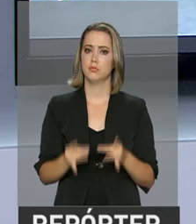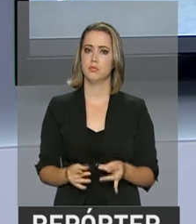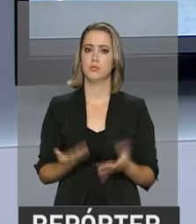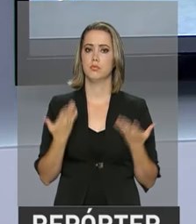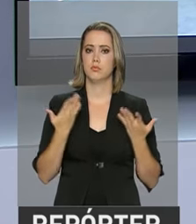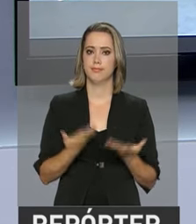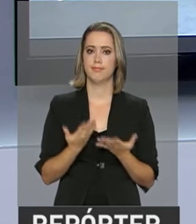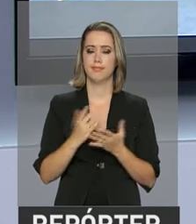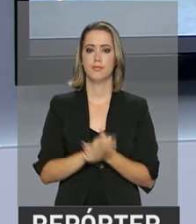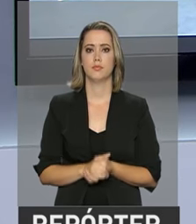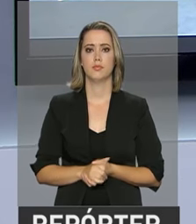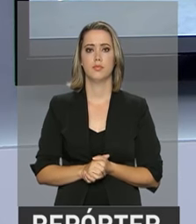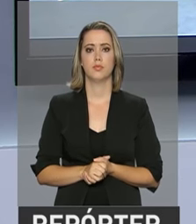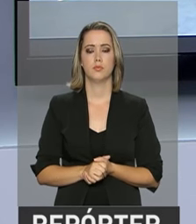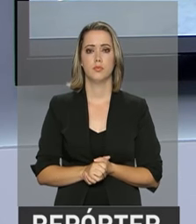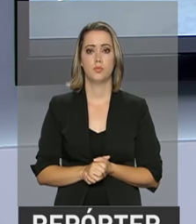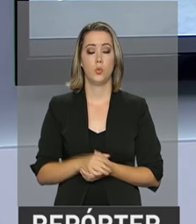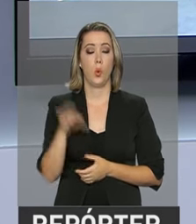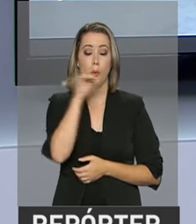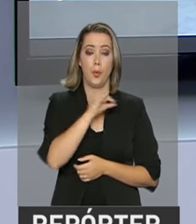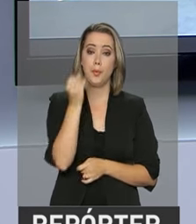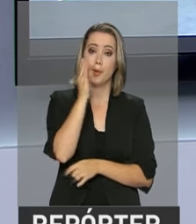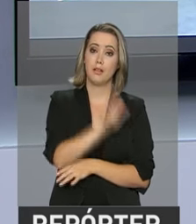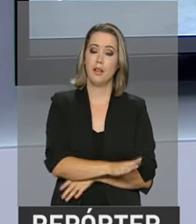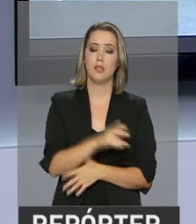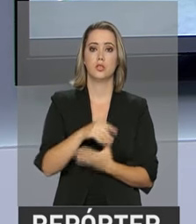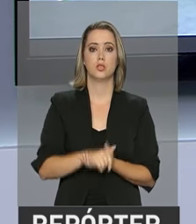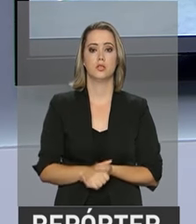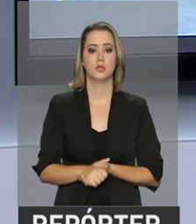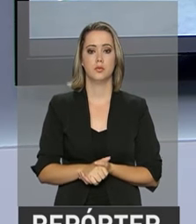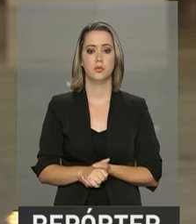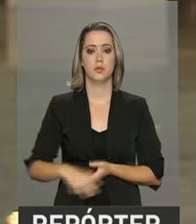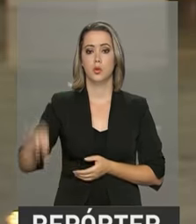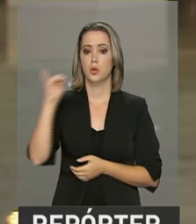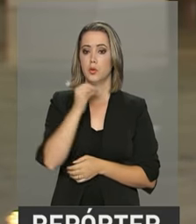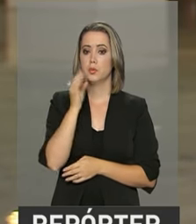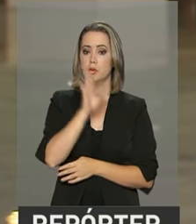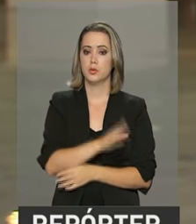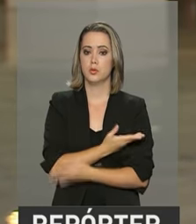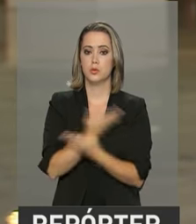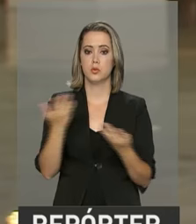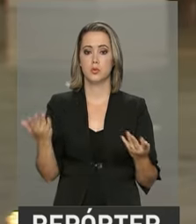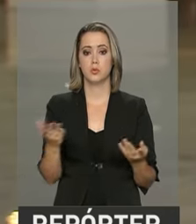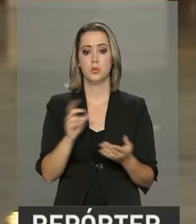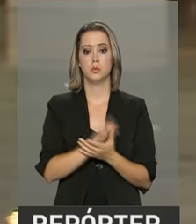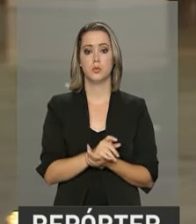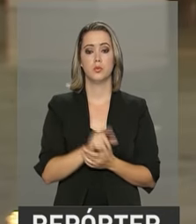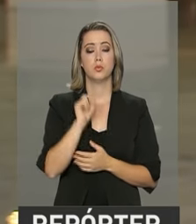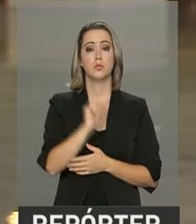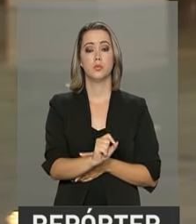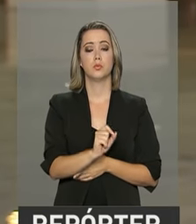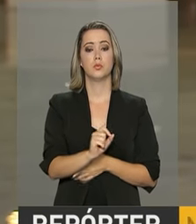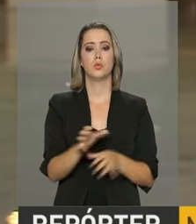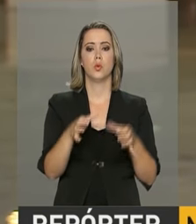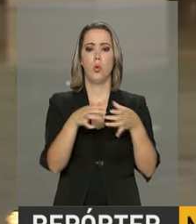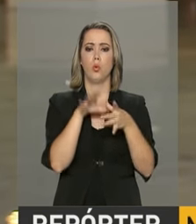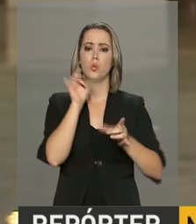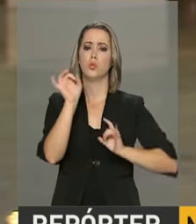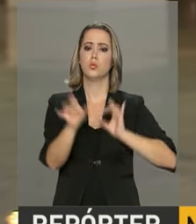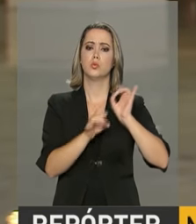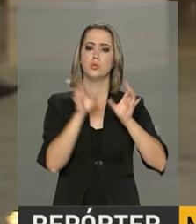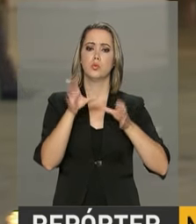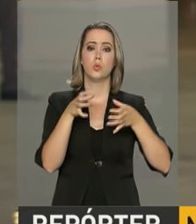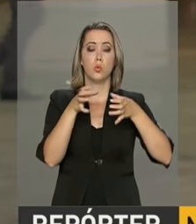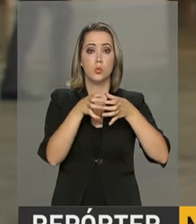os detalhes para a gente sobre esse debate. Olá, Ney, boa tarde. Boa tarde, Roberto. Boa tarde a todos. Olha, Roberto, a Comissão Especial